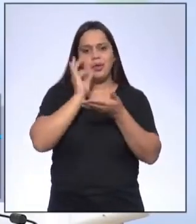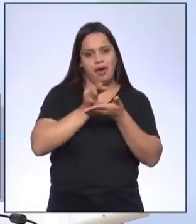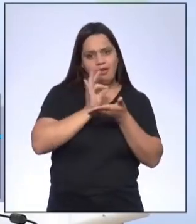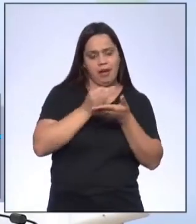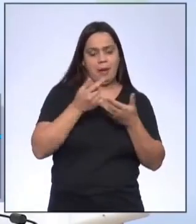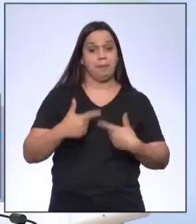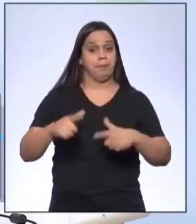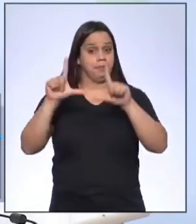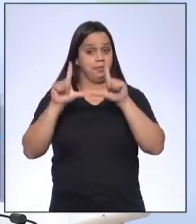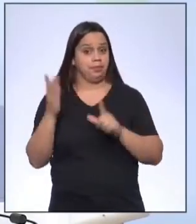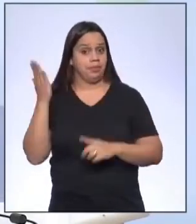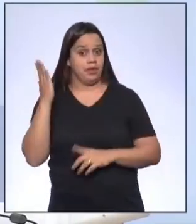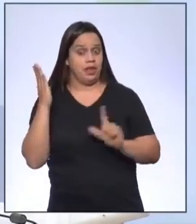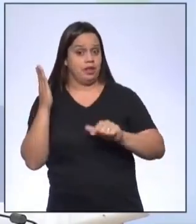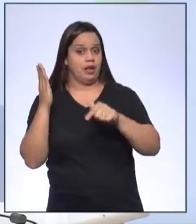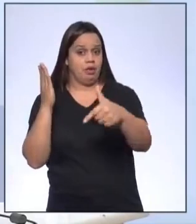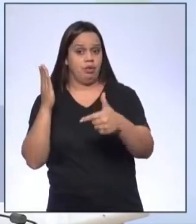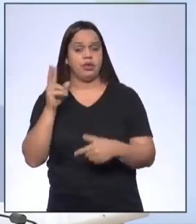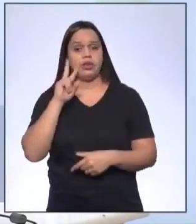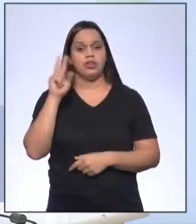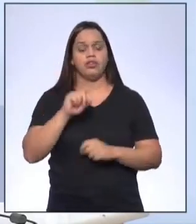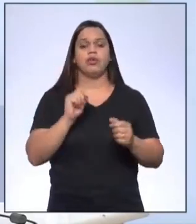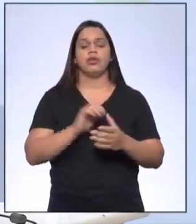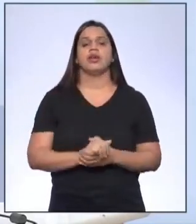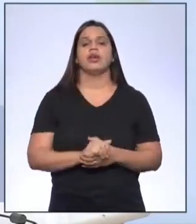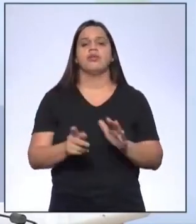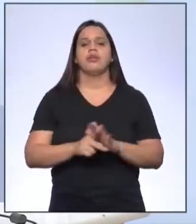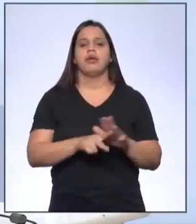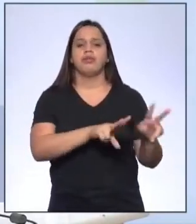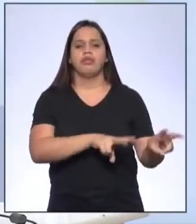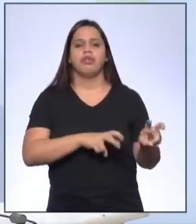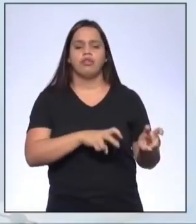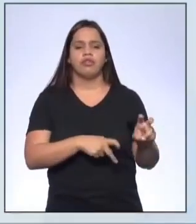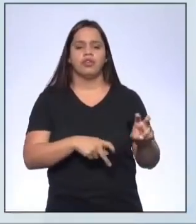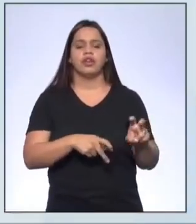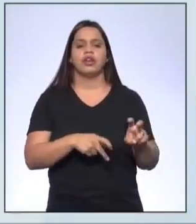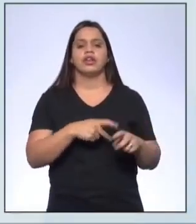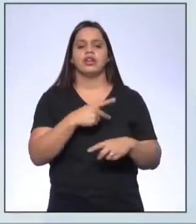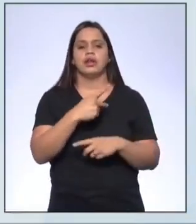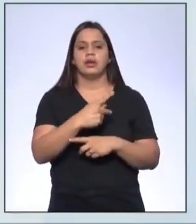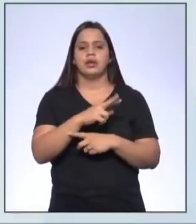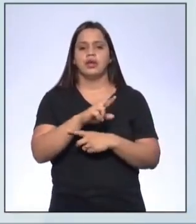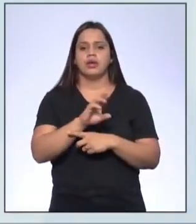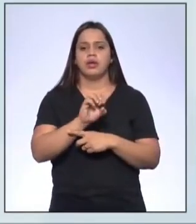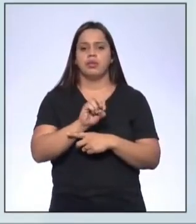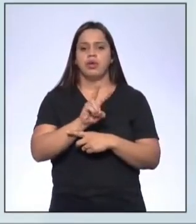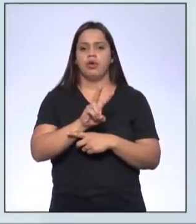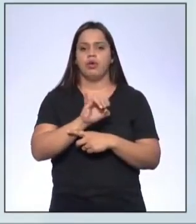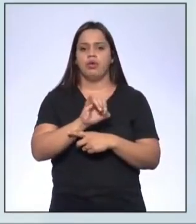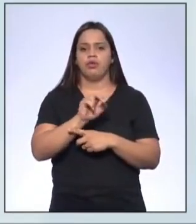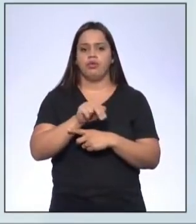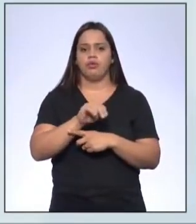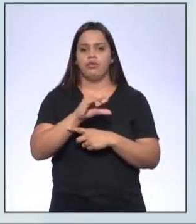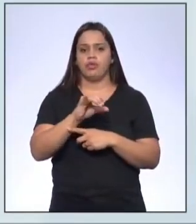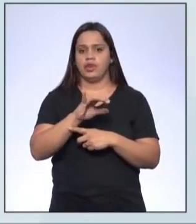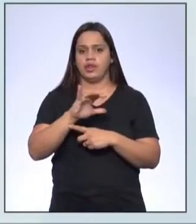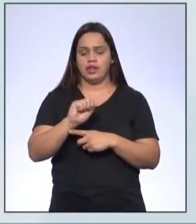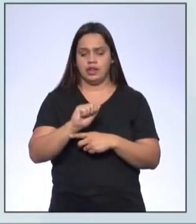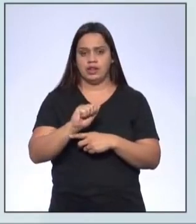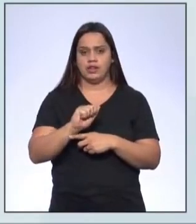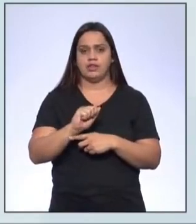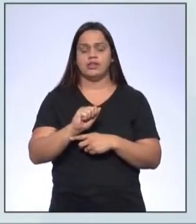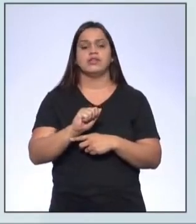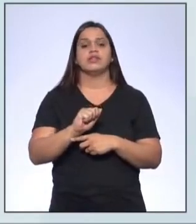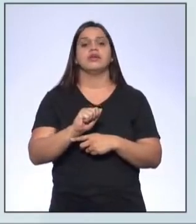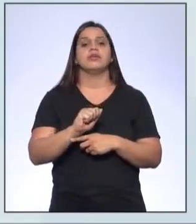tela, vocês observam uma fazenda aqui na província de São Paulo, né? Porque em 1880 São Paulo deixou de ser